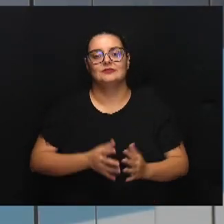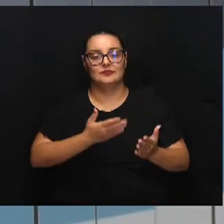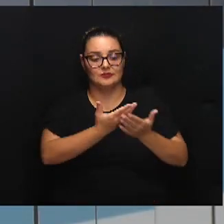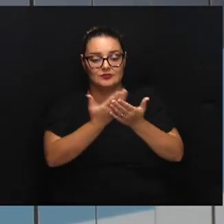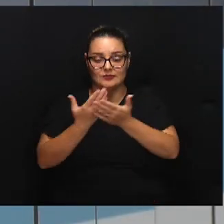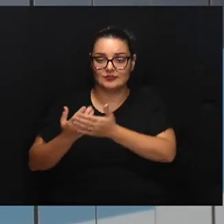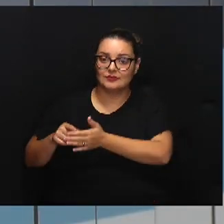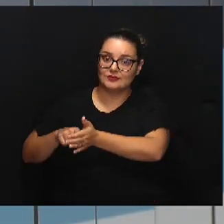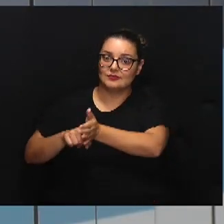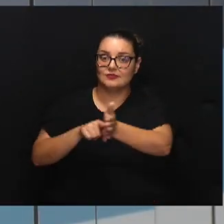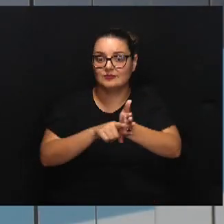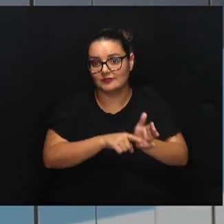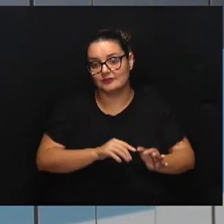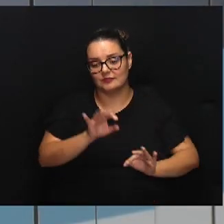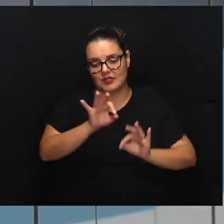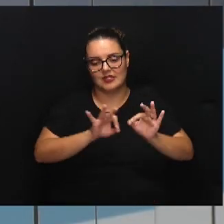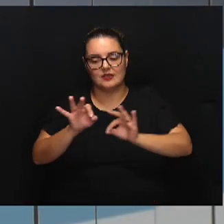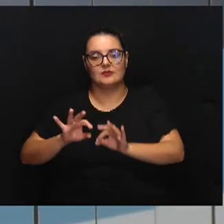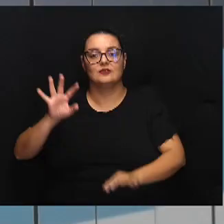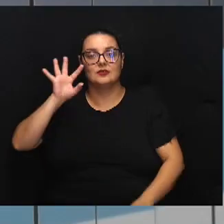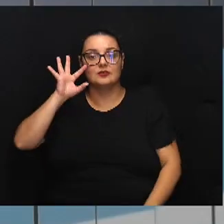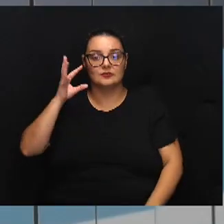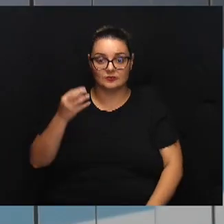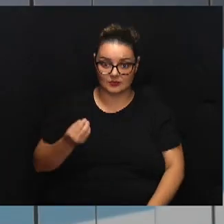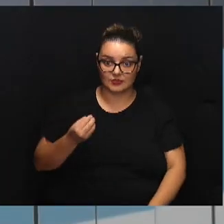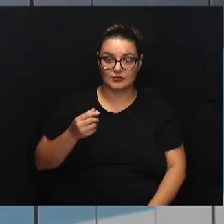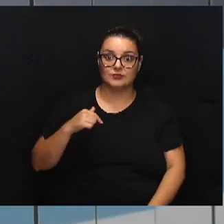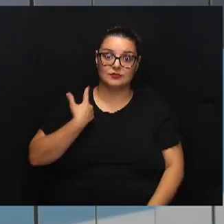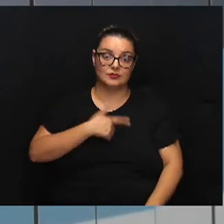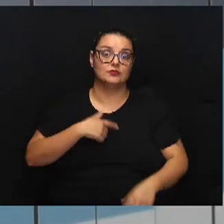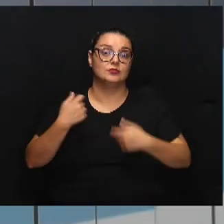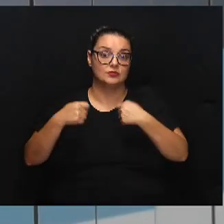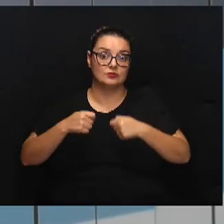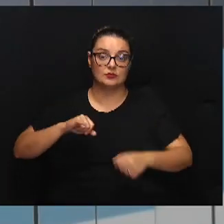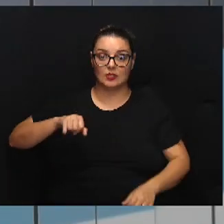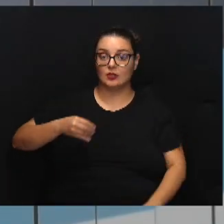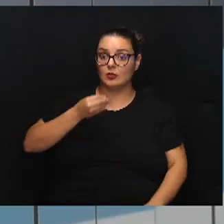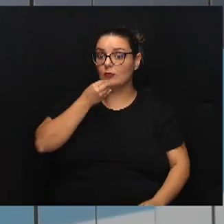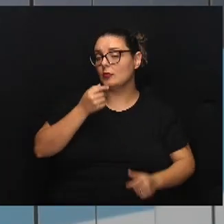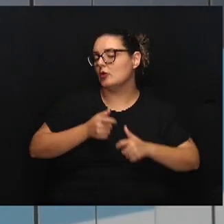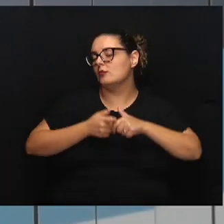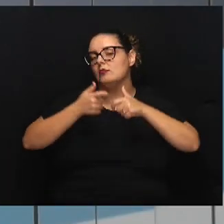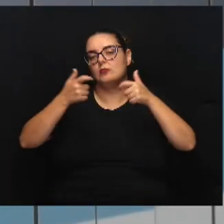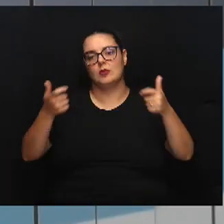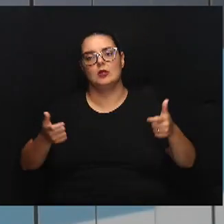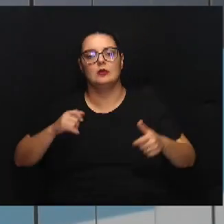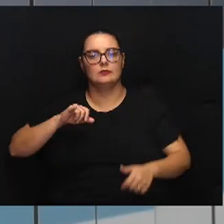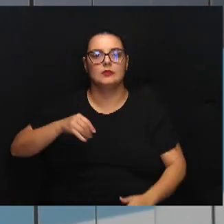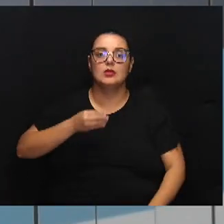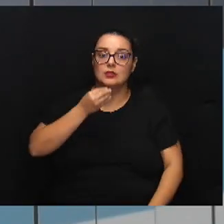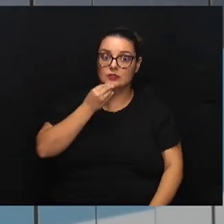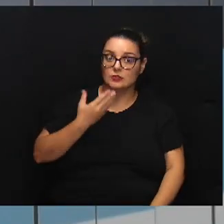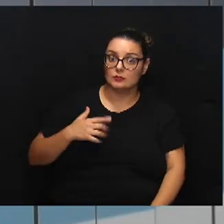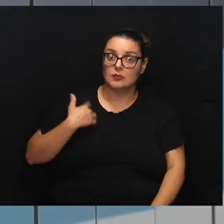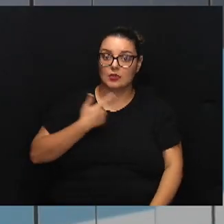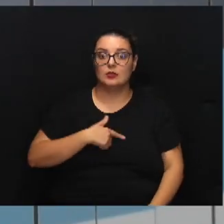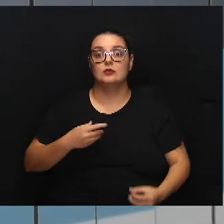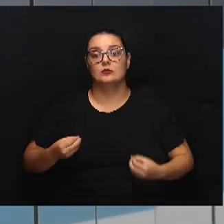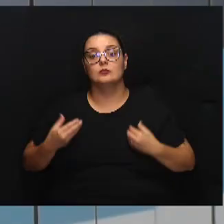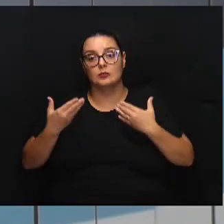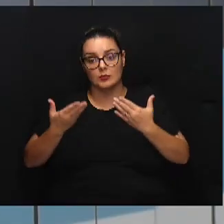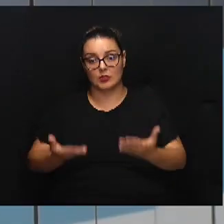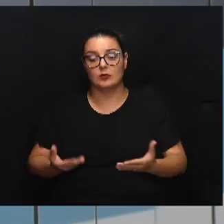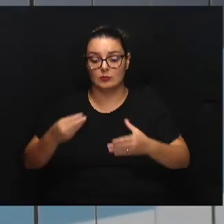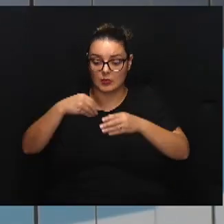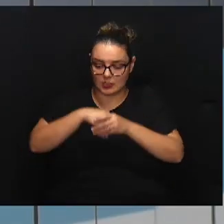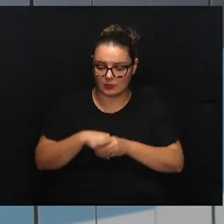que pesquisam, que elaboram conhecimento, e a gente precisa aproveitar ao máximo essas oportunidades para a gente trazer isso para